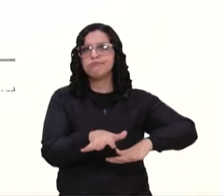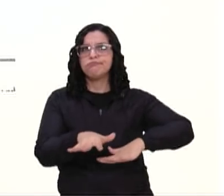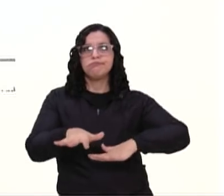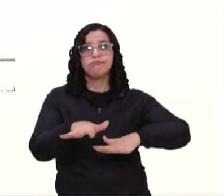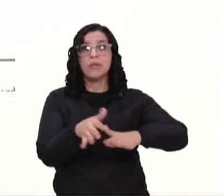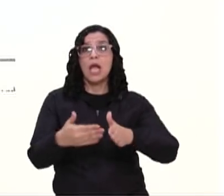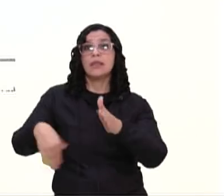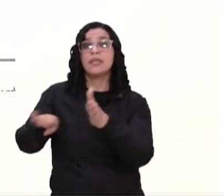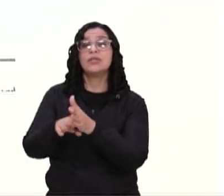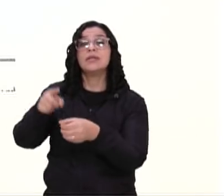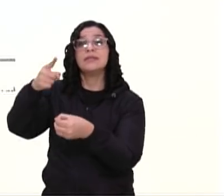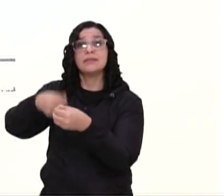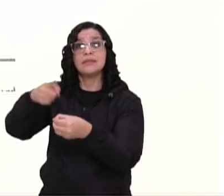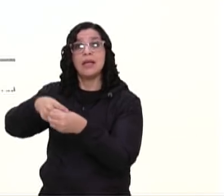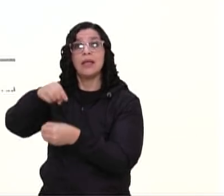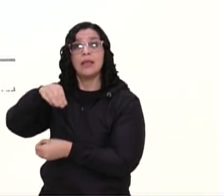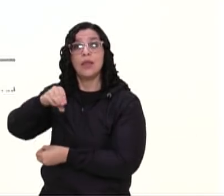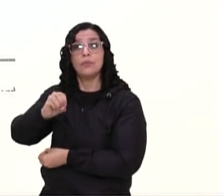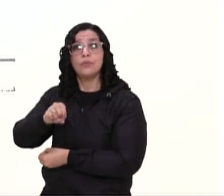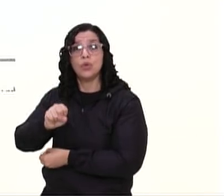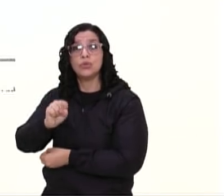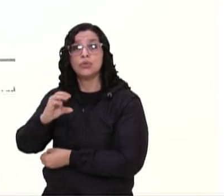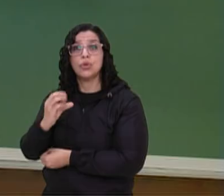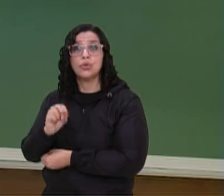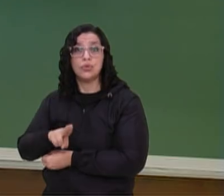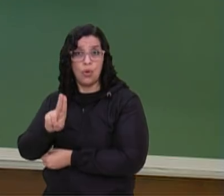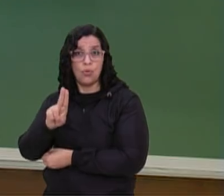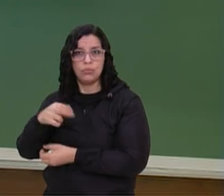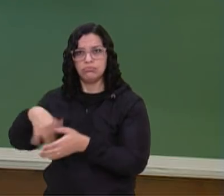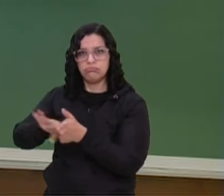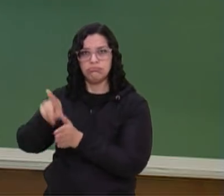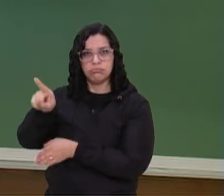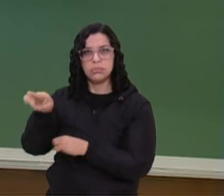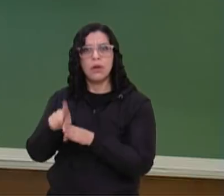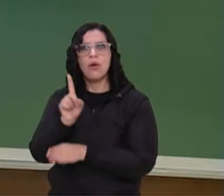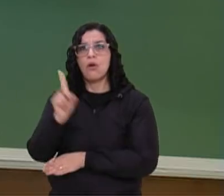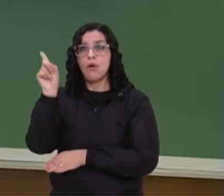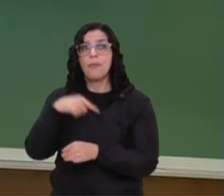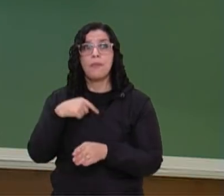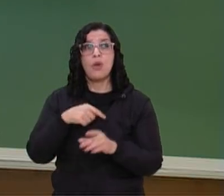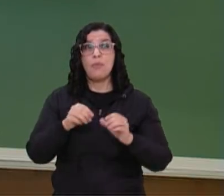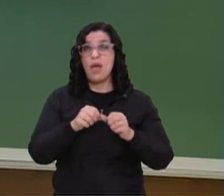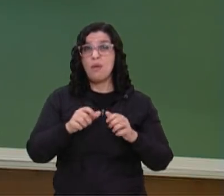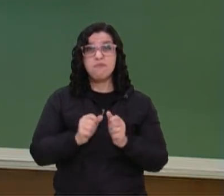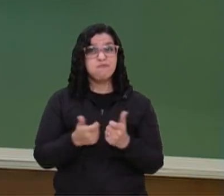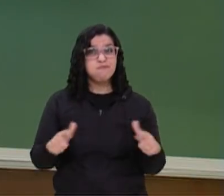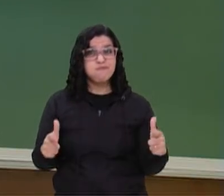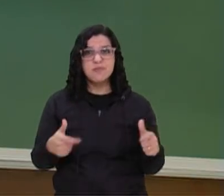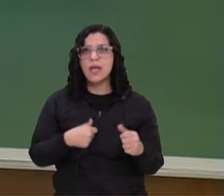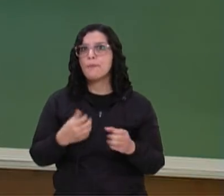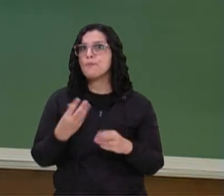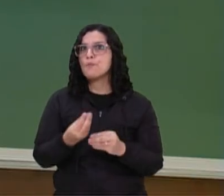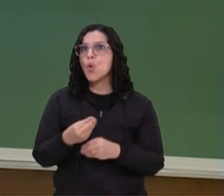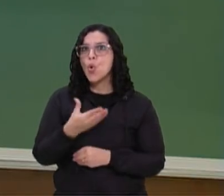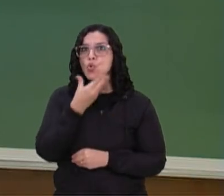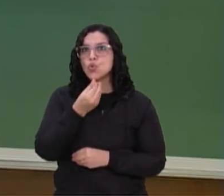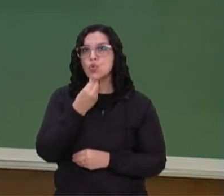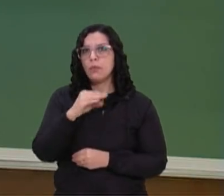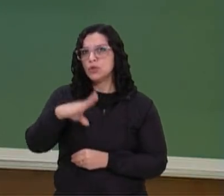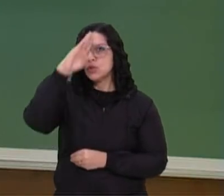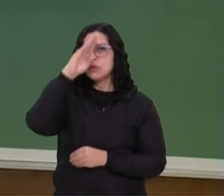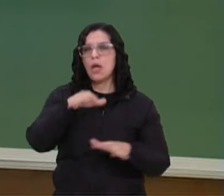até chegar em Moscou. Você vai percebendo que ele entra com uma barra grande, larga, e com o tempo ela